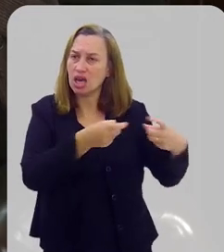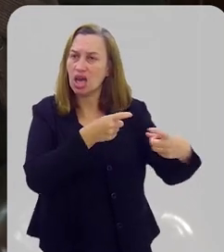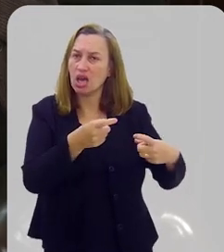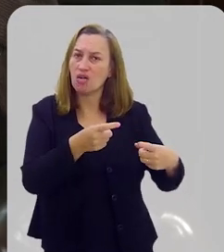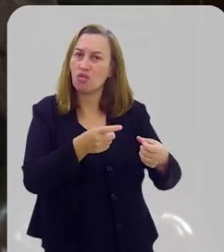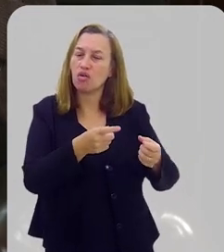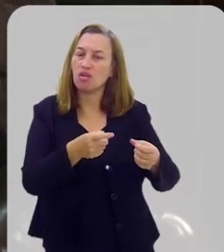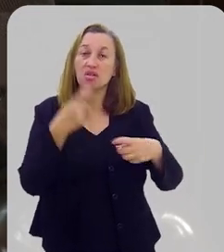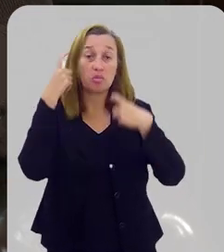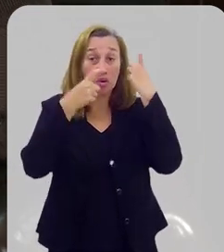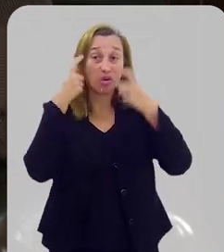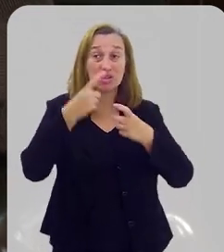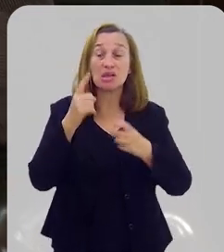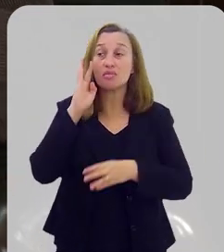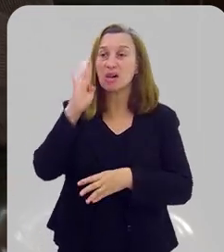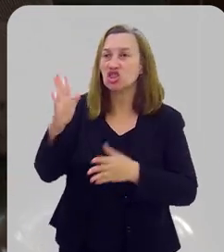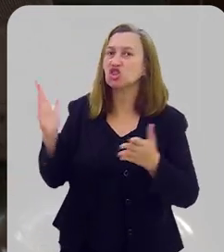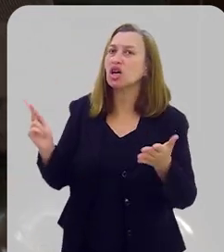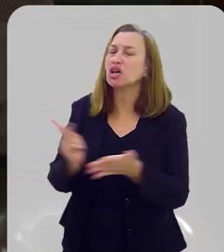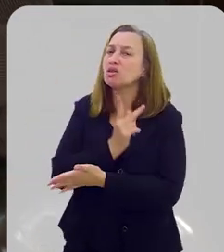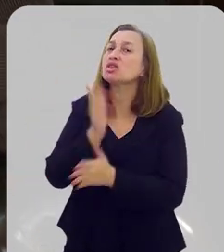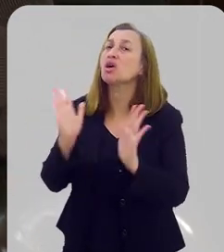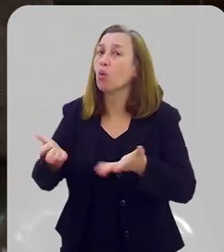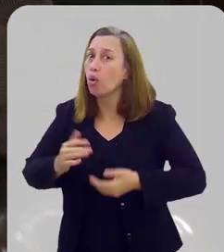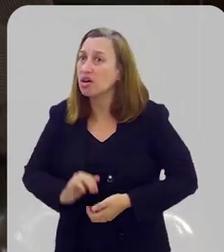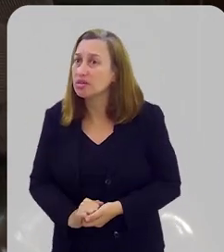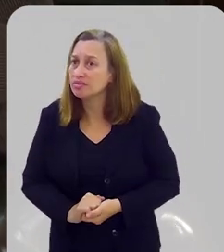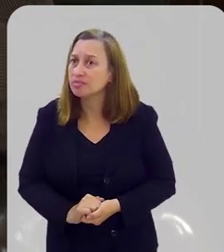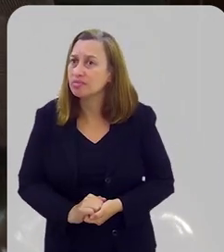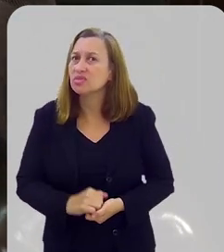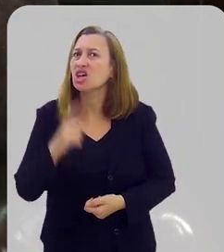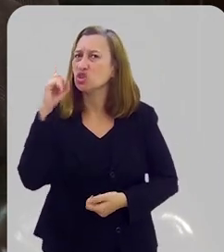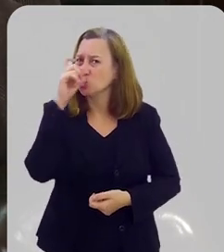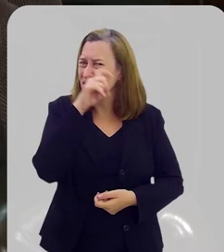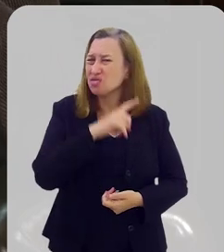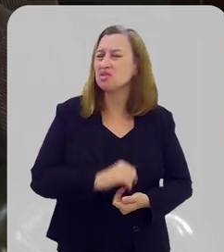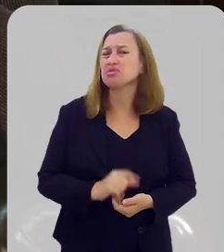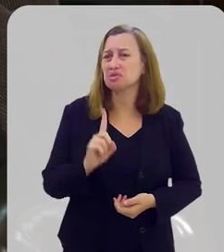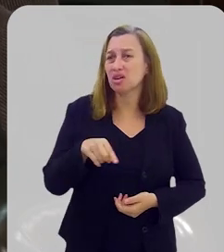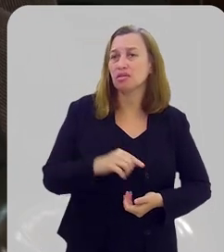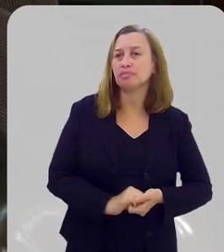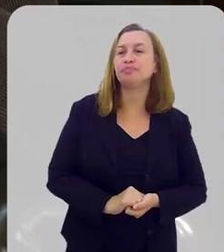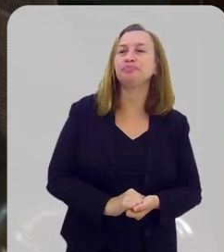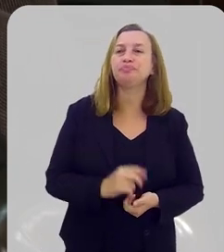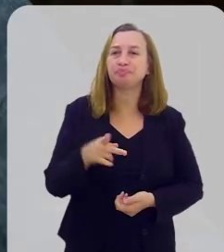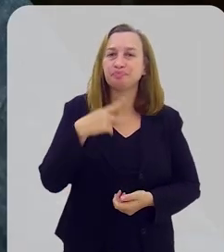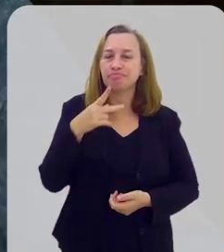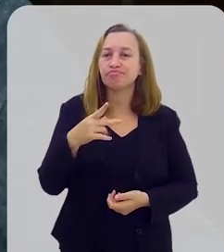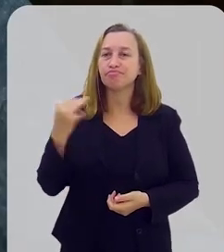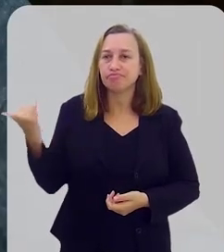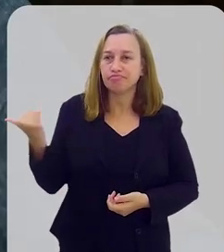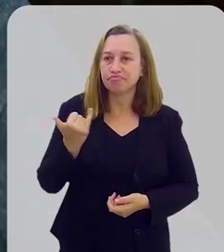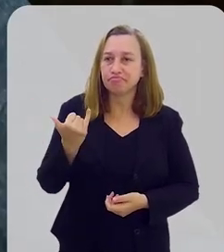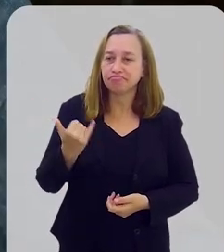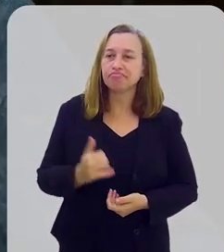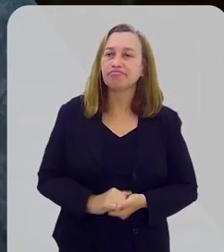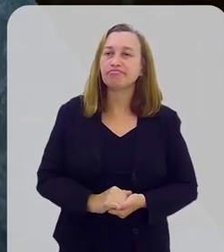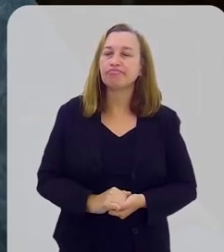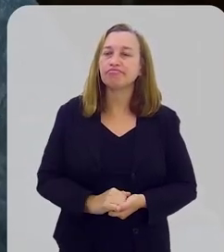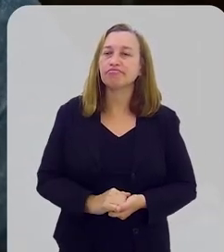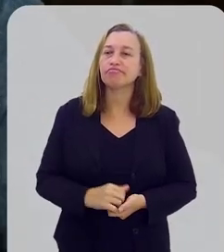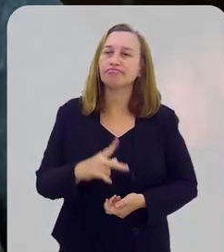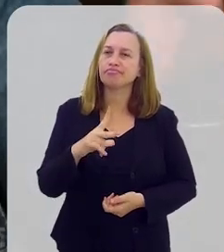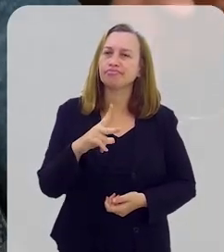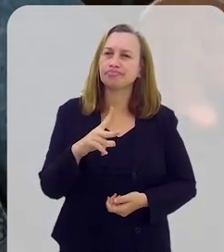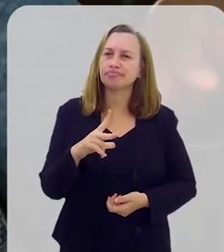pavor você imagina o que está acontecendo né É uma coisa muito doida né ex exatamente e eles comentaram com a gente